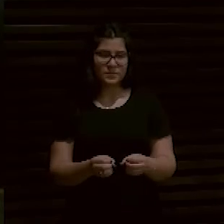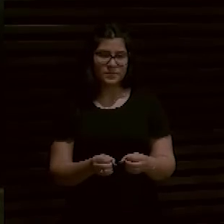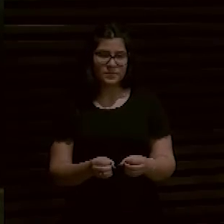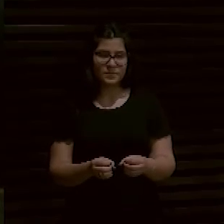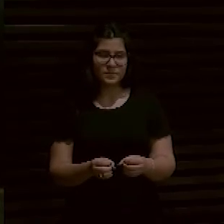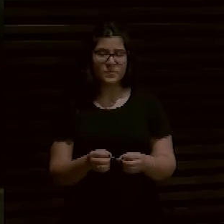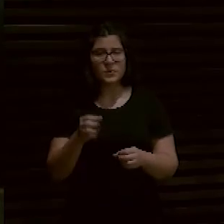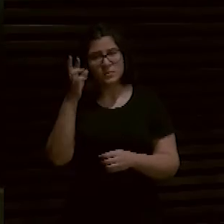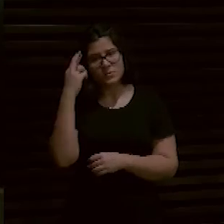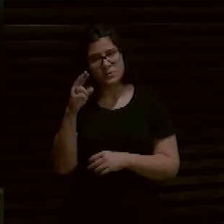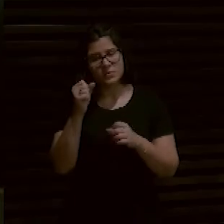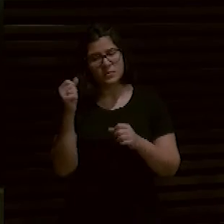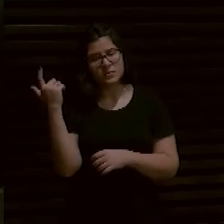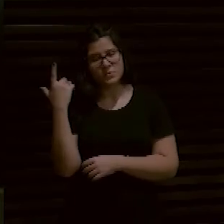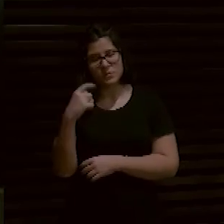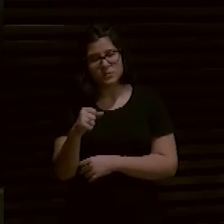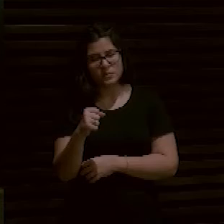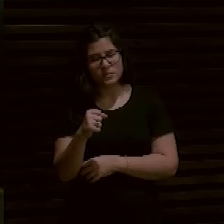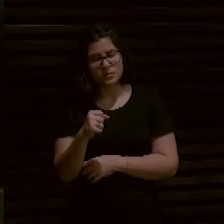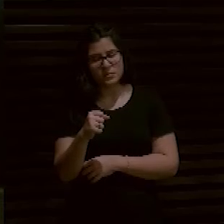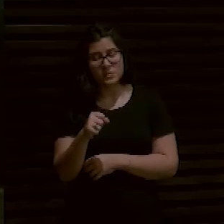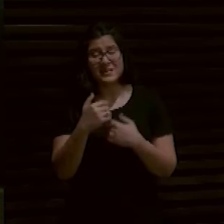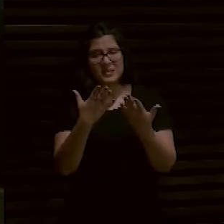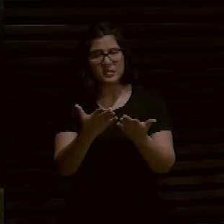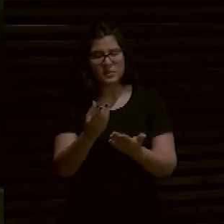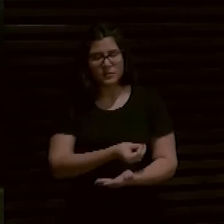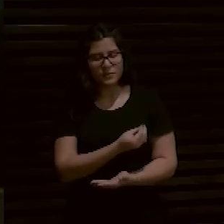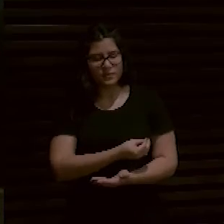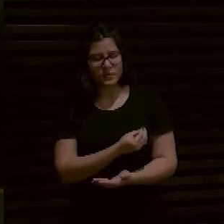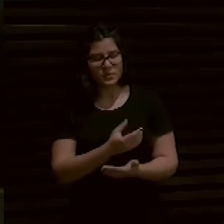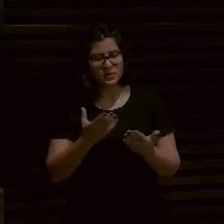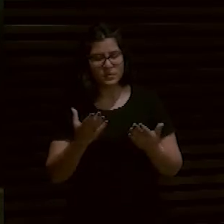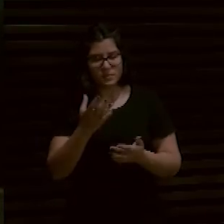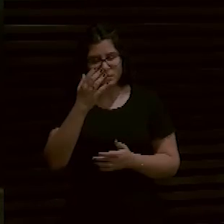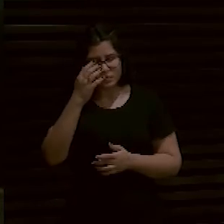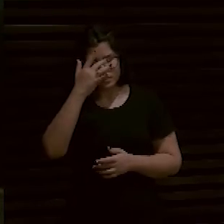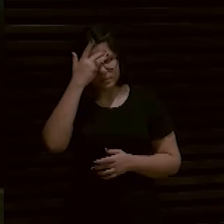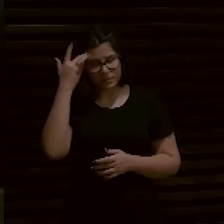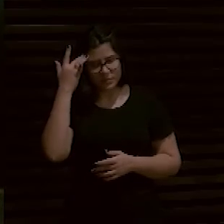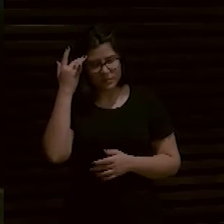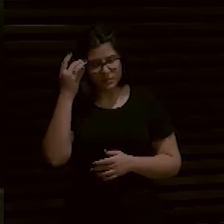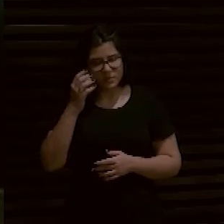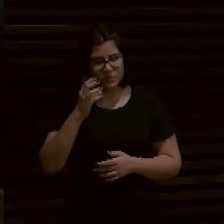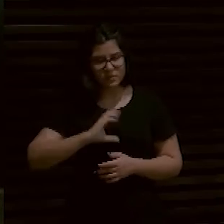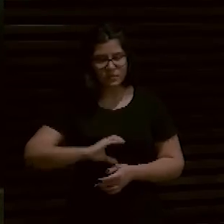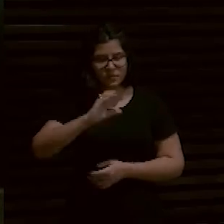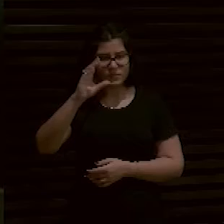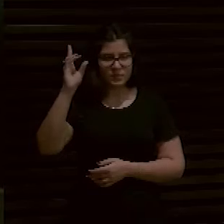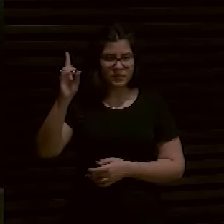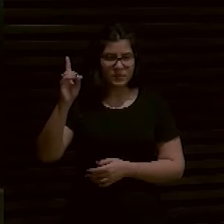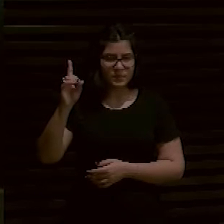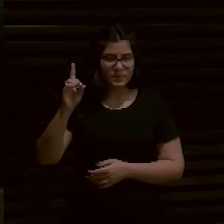concede vida para quem confia, procede nele, e aridez para aquele que se basta. Em